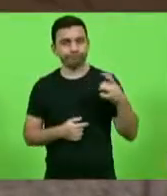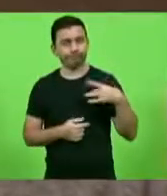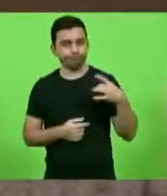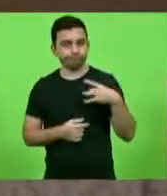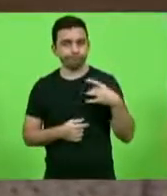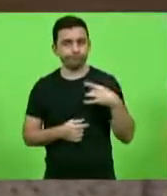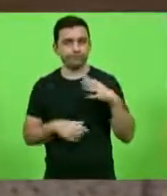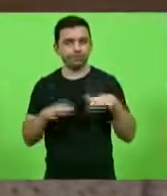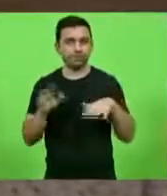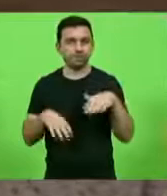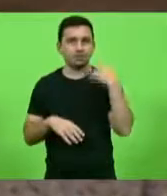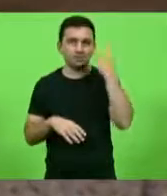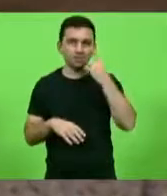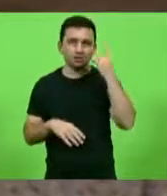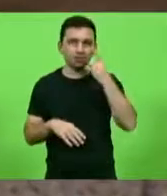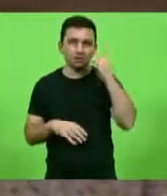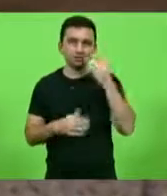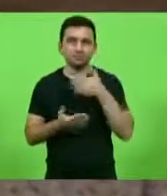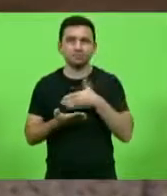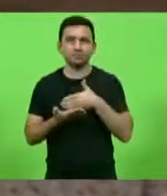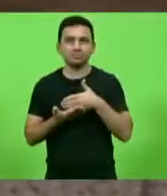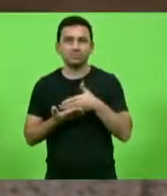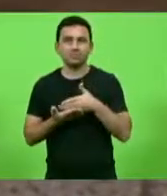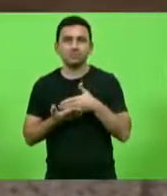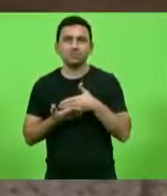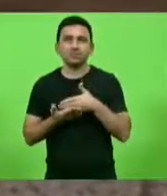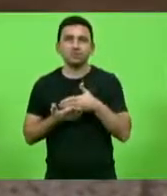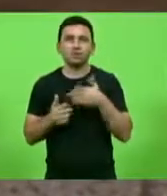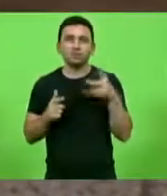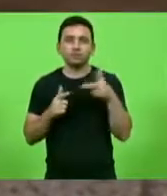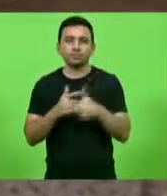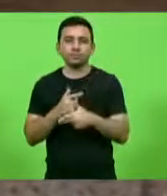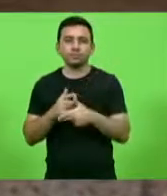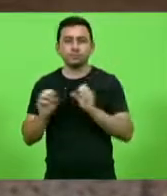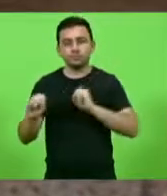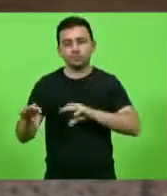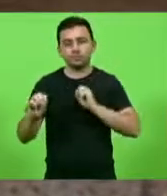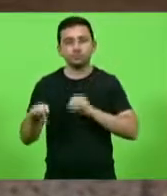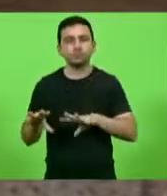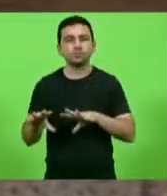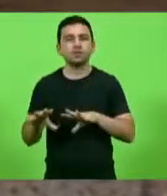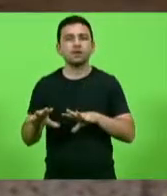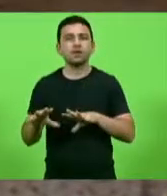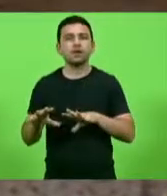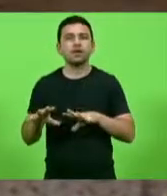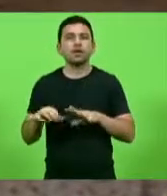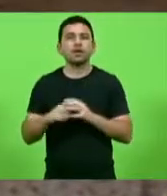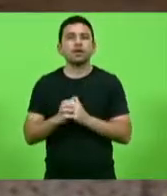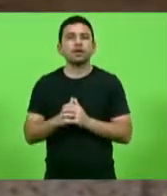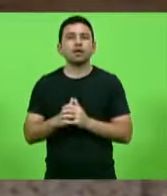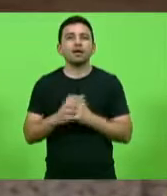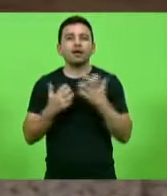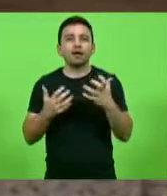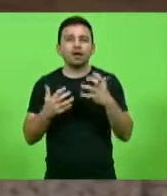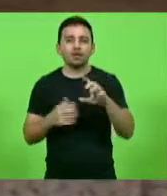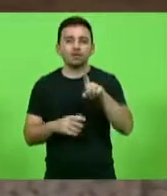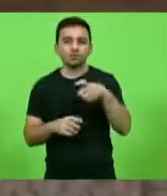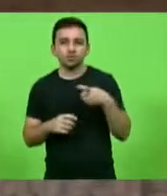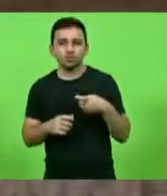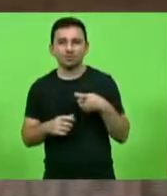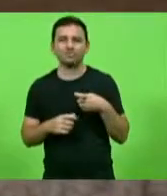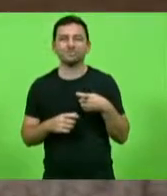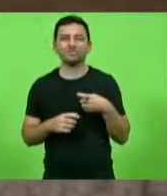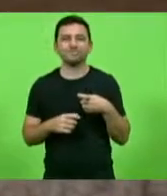nós, deputados, começamos a intervir no sistema educacional, a tentar intervir também no executivo,